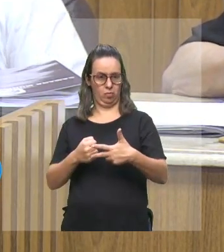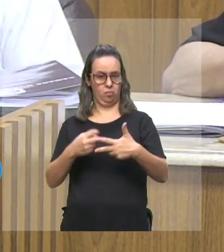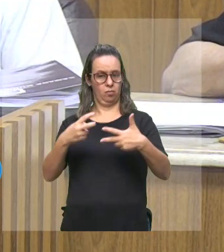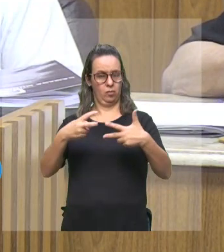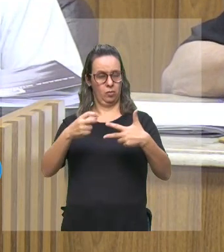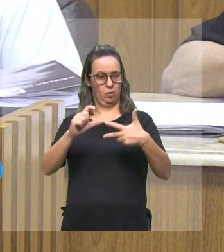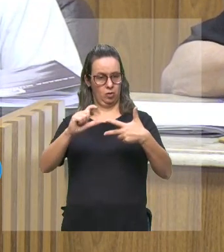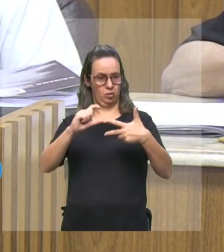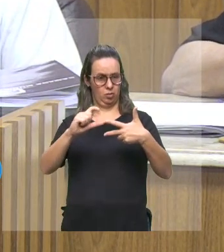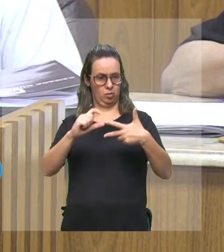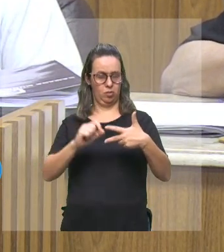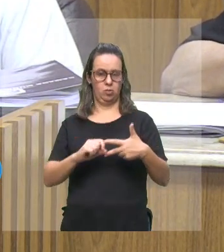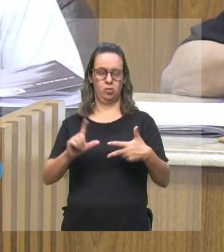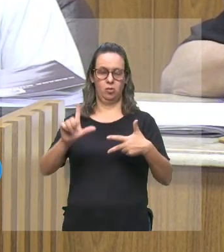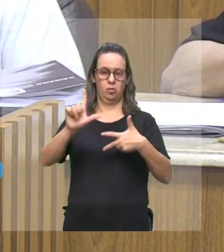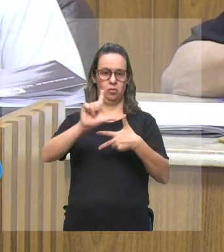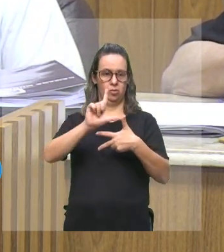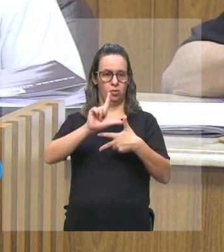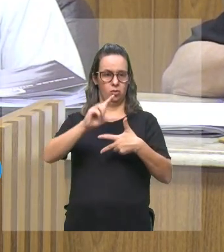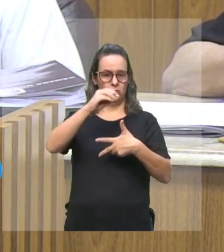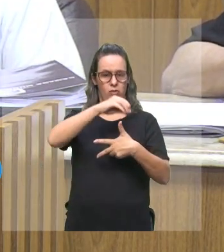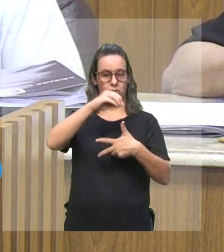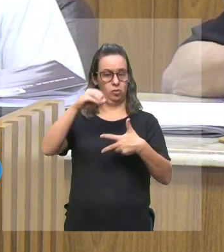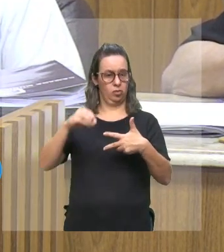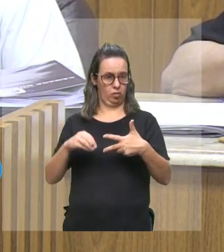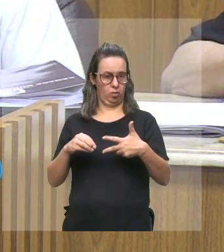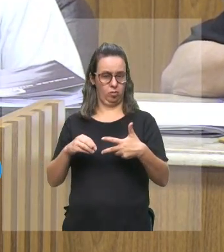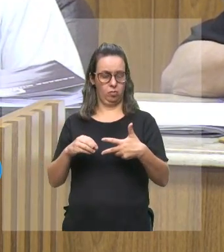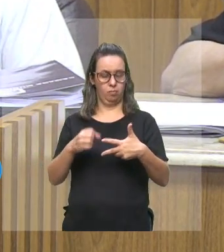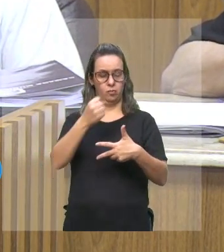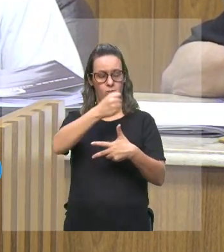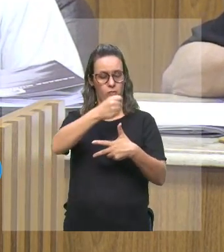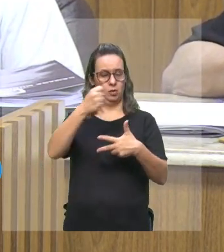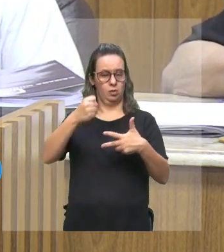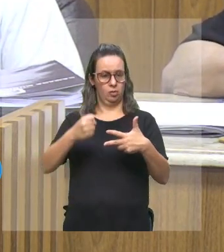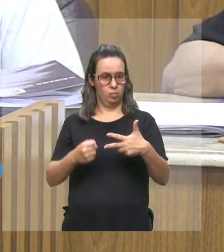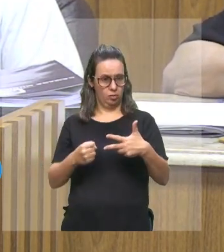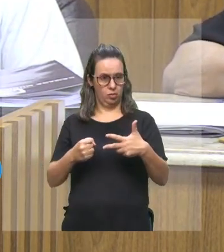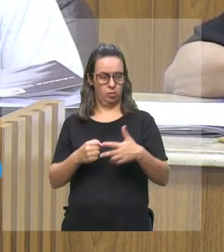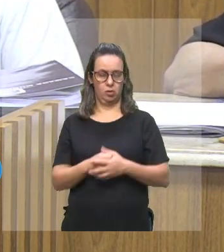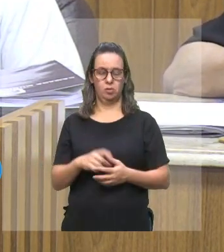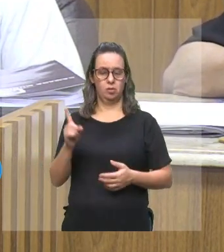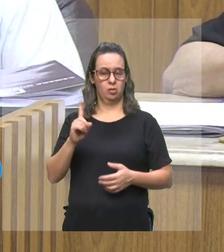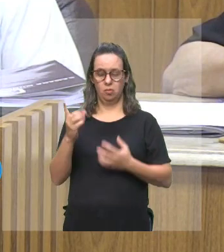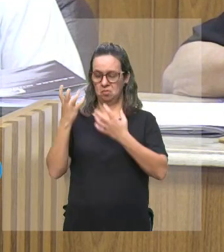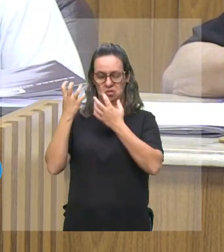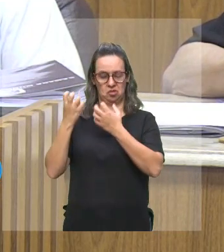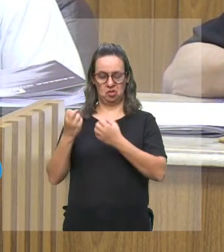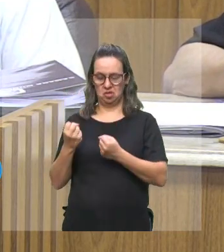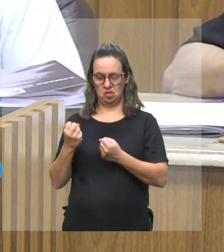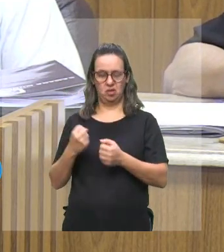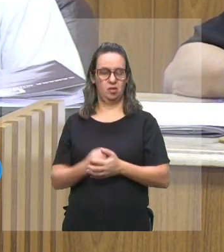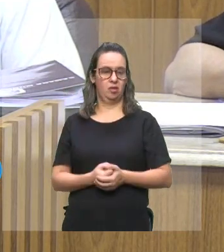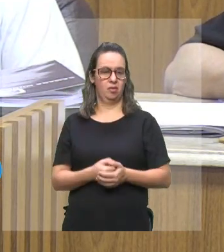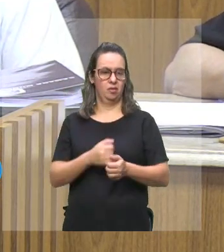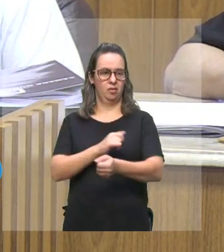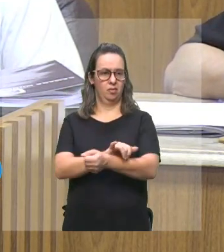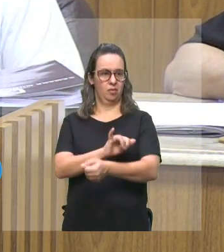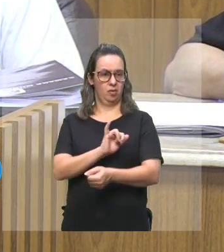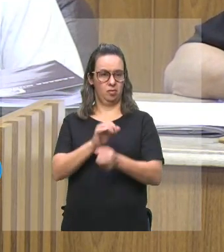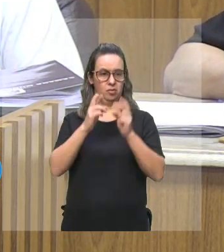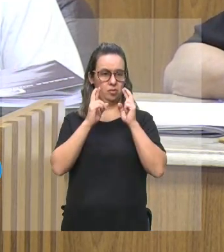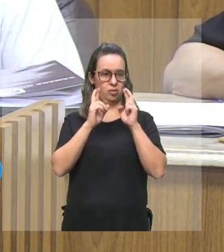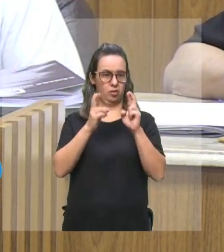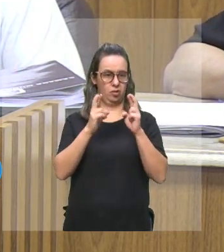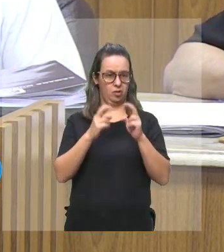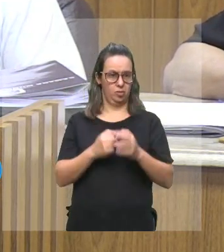E é inconcebível esse desrespeito, pois fomos eleitos pelo povo, sendo os seus